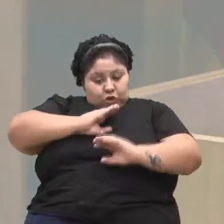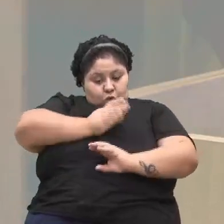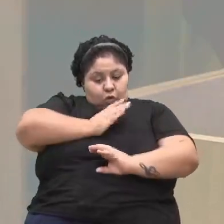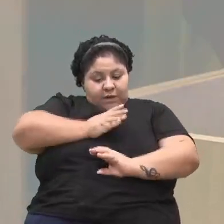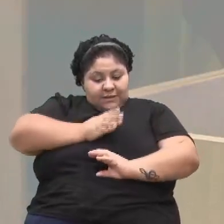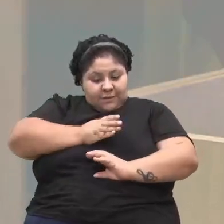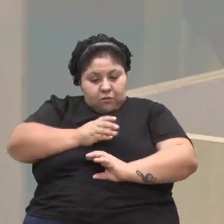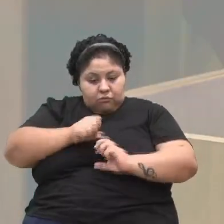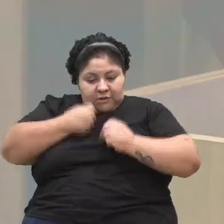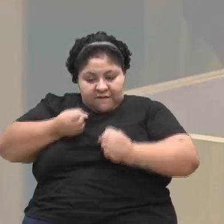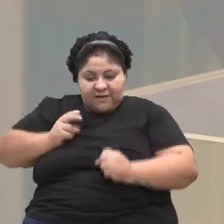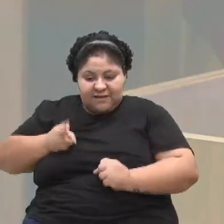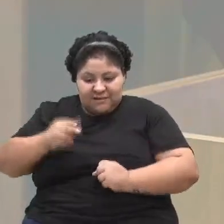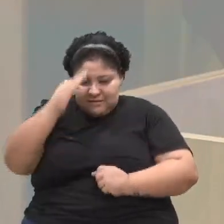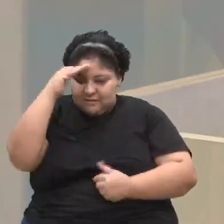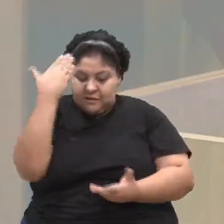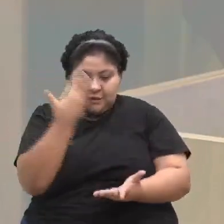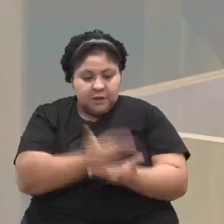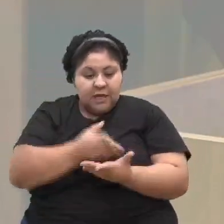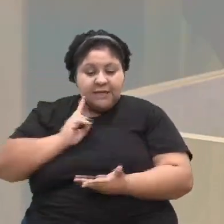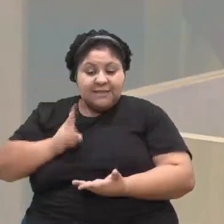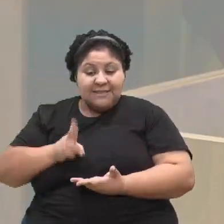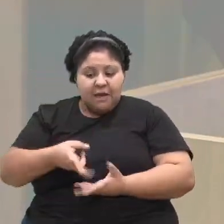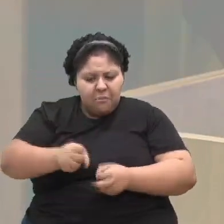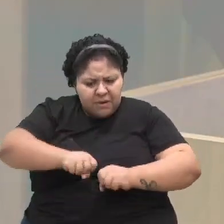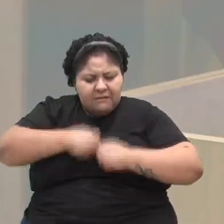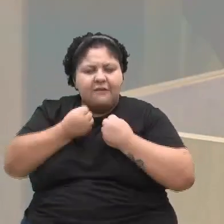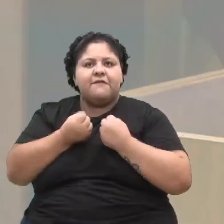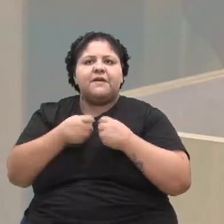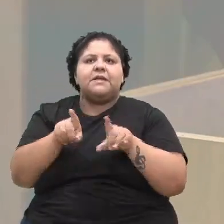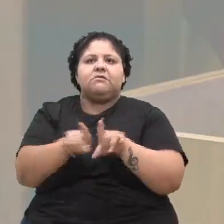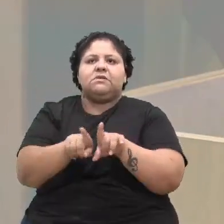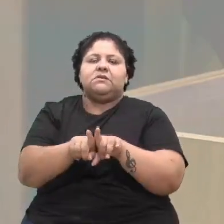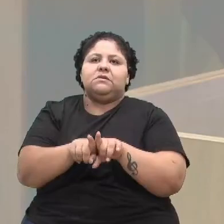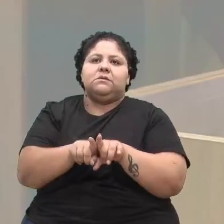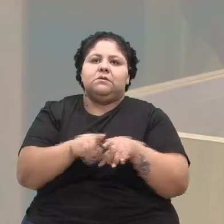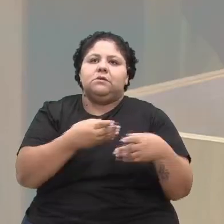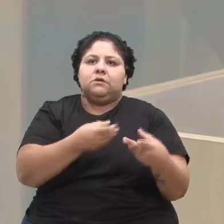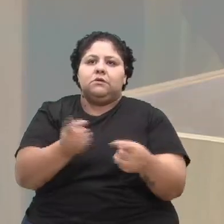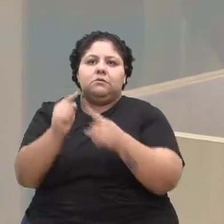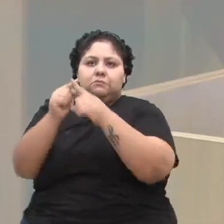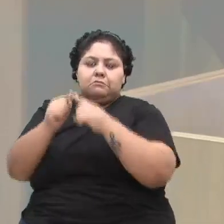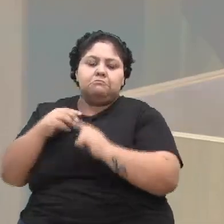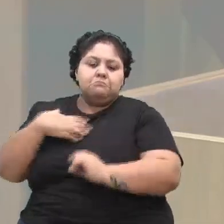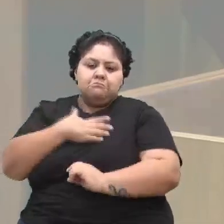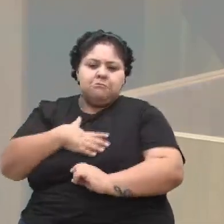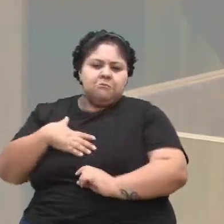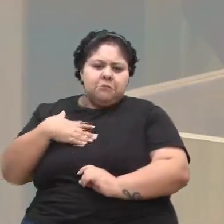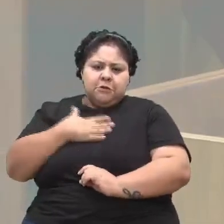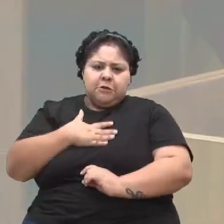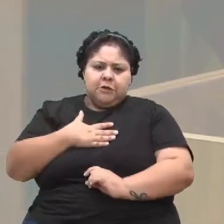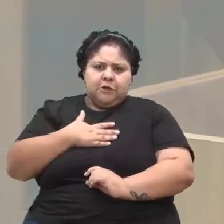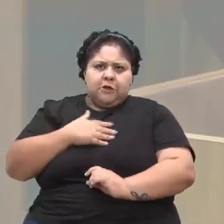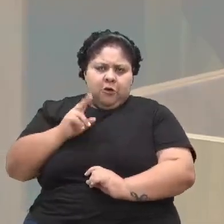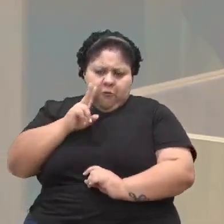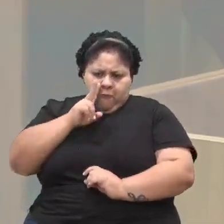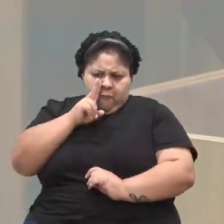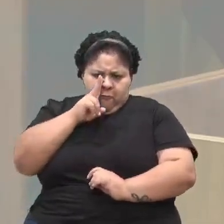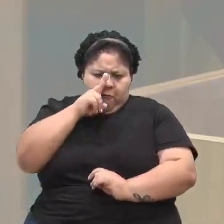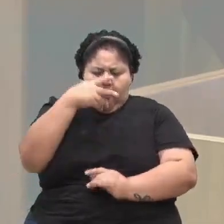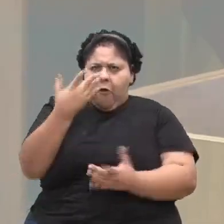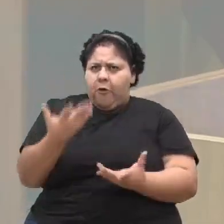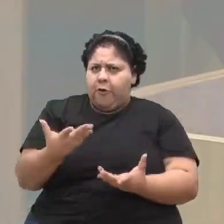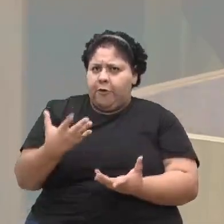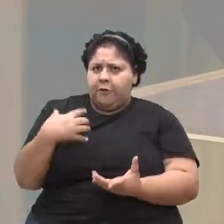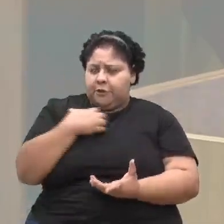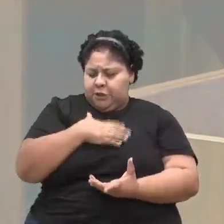acreditou. Aquilo que sempre defendeu. Muitas vezes de forma mais veemente, muitas vezes de forma